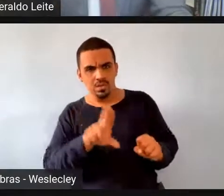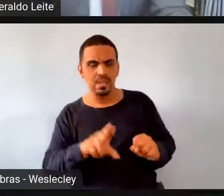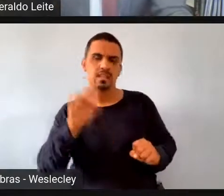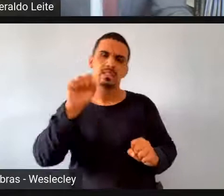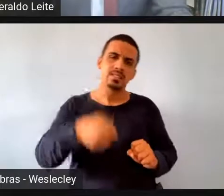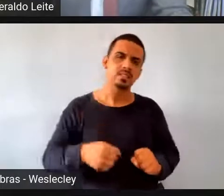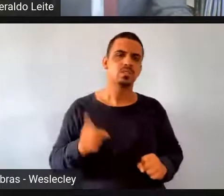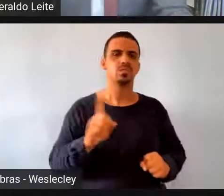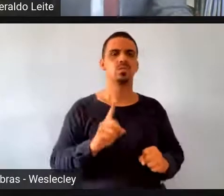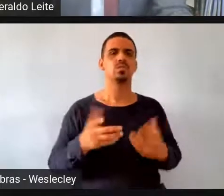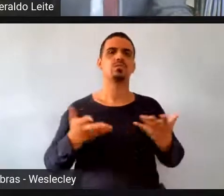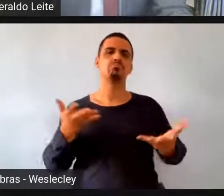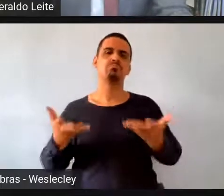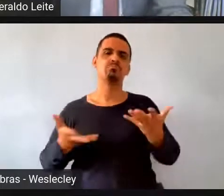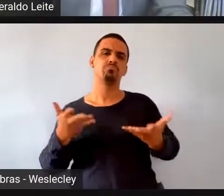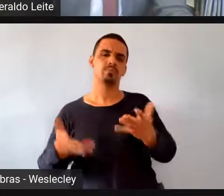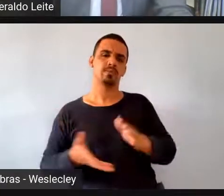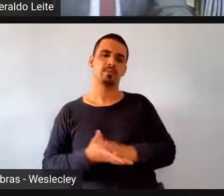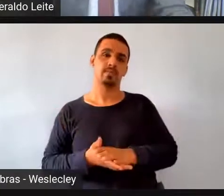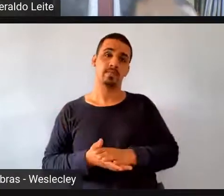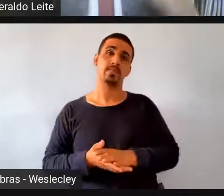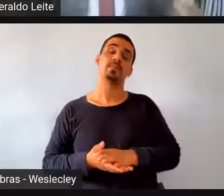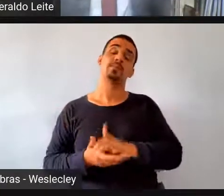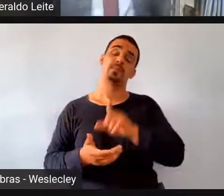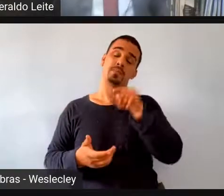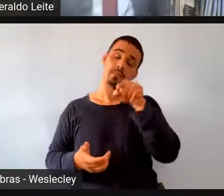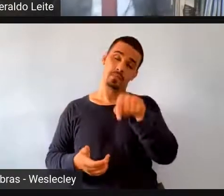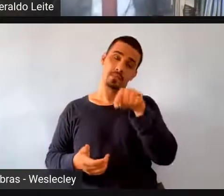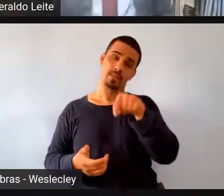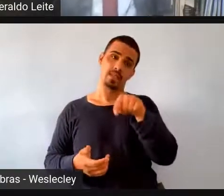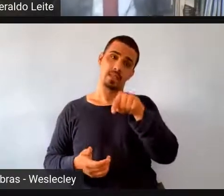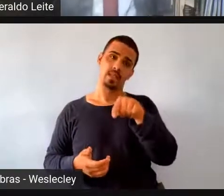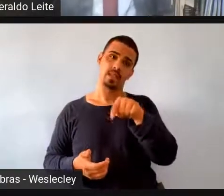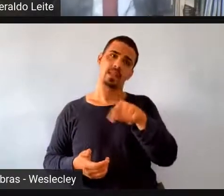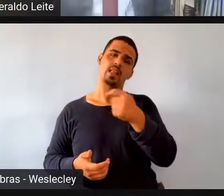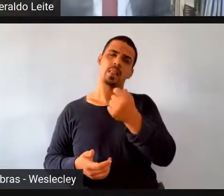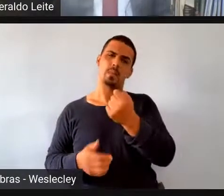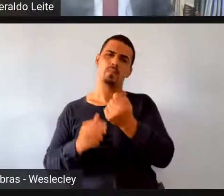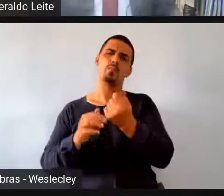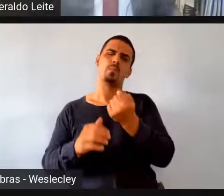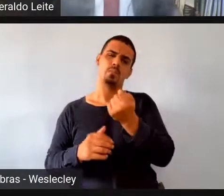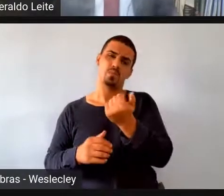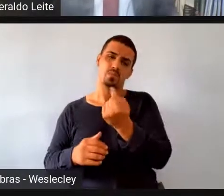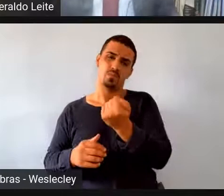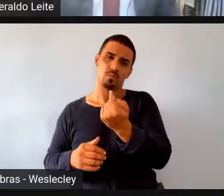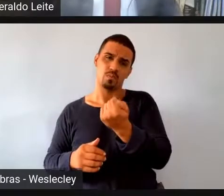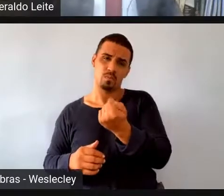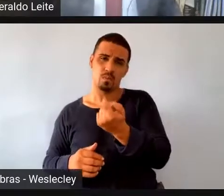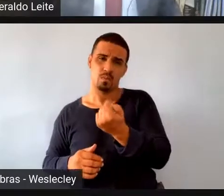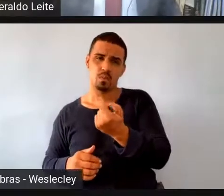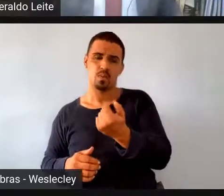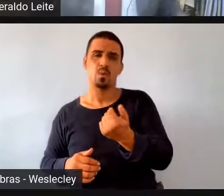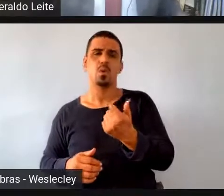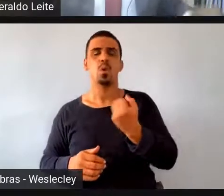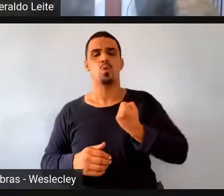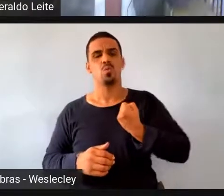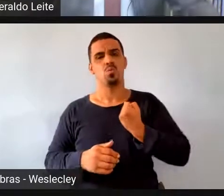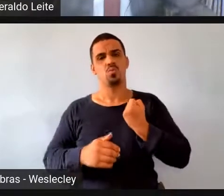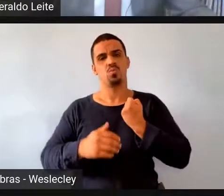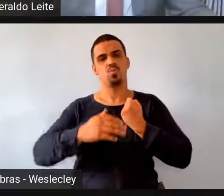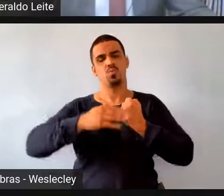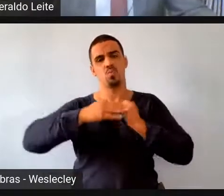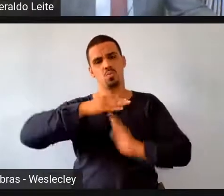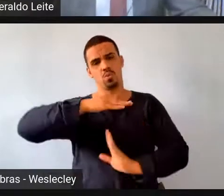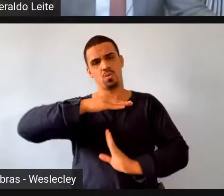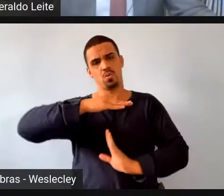O crowdfunding é ainda muito pequeno, né? É um número muito limitado